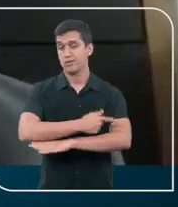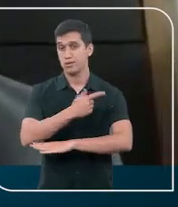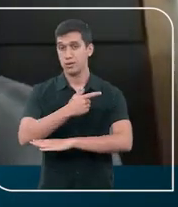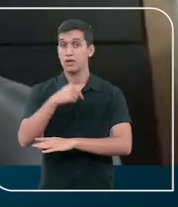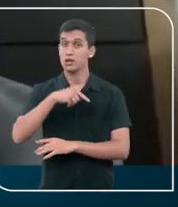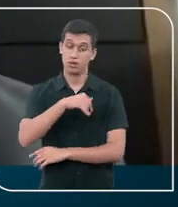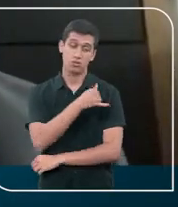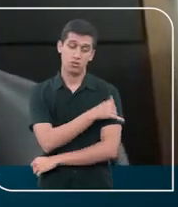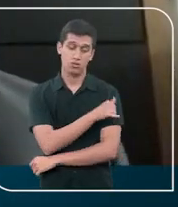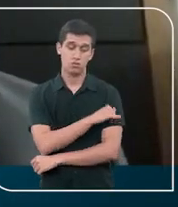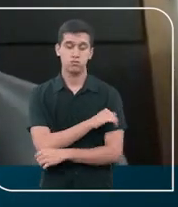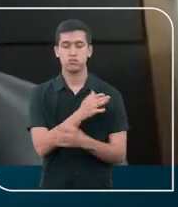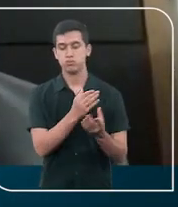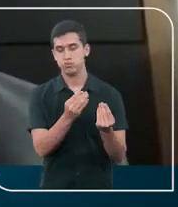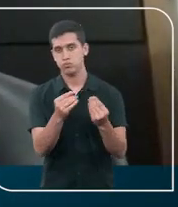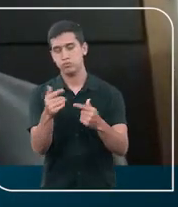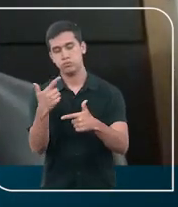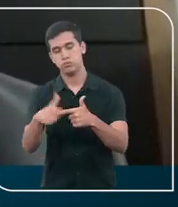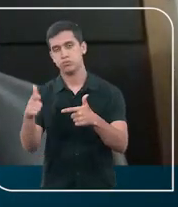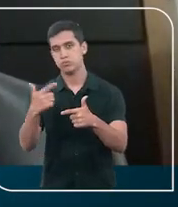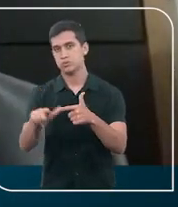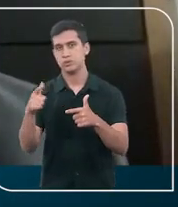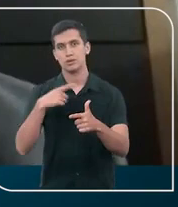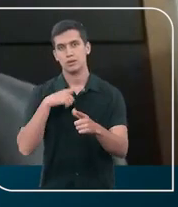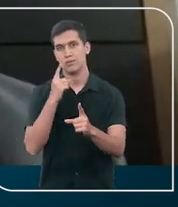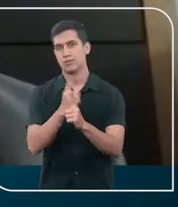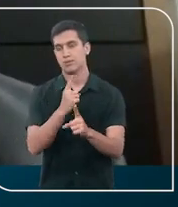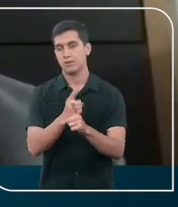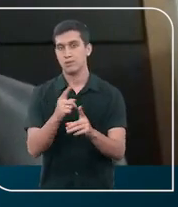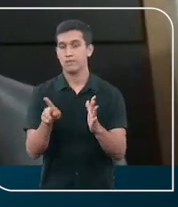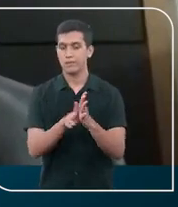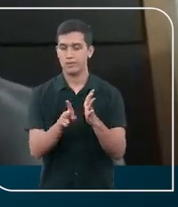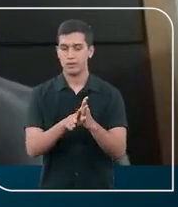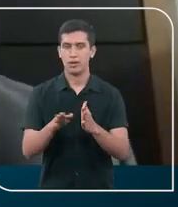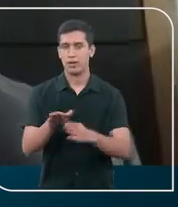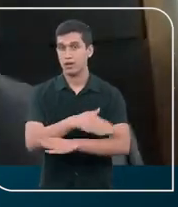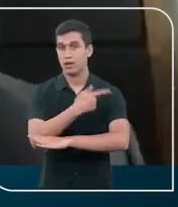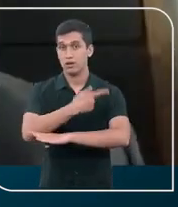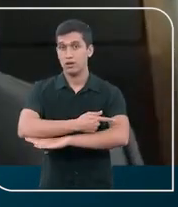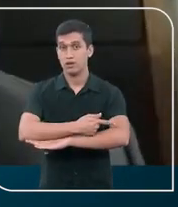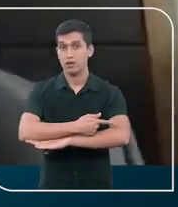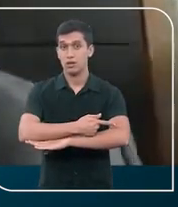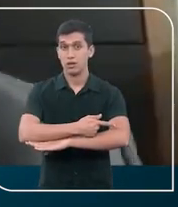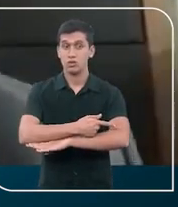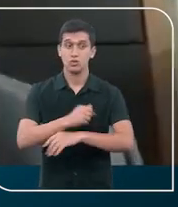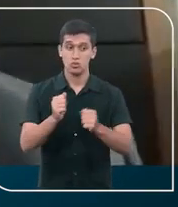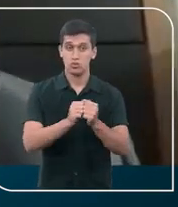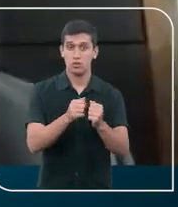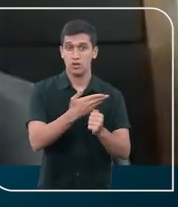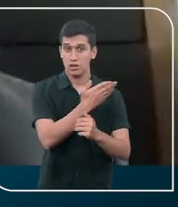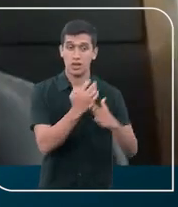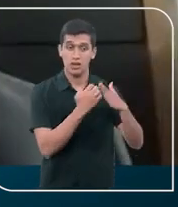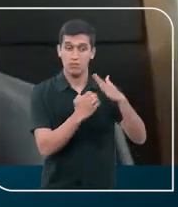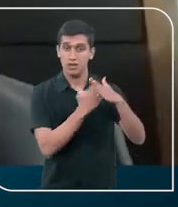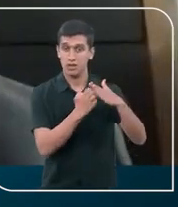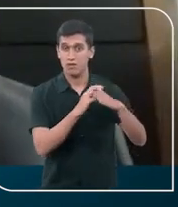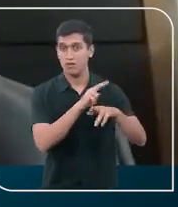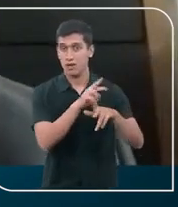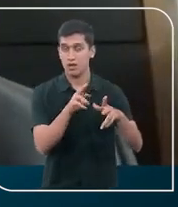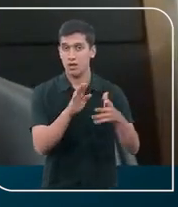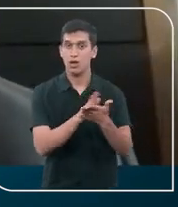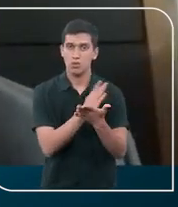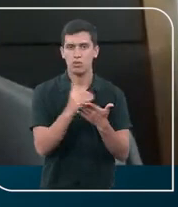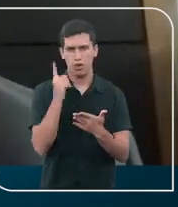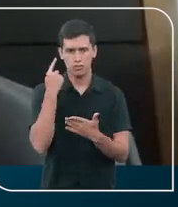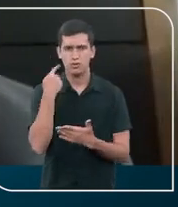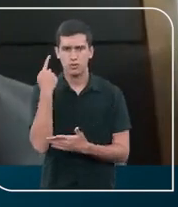muitos problemas de condomínios com relação às companhias. Alguns advogados intentaram ações,